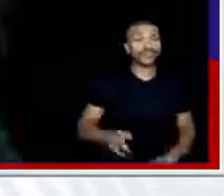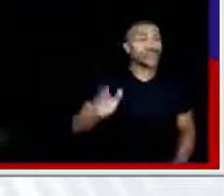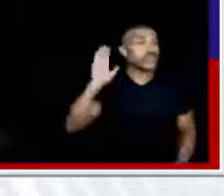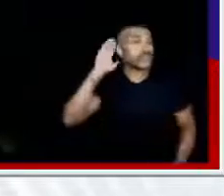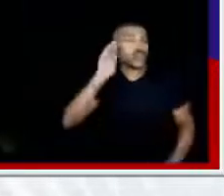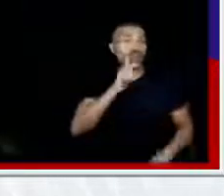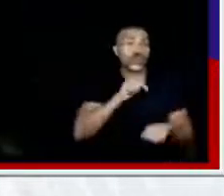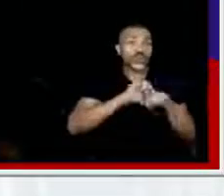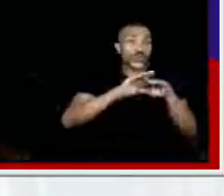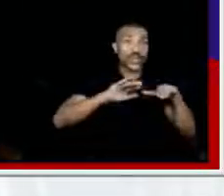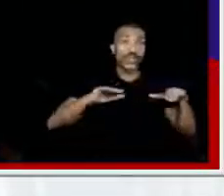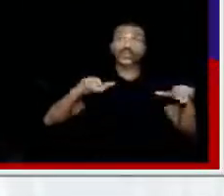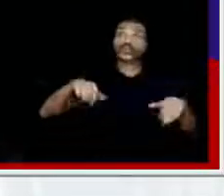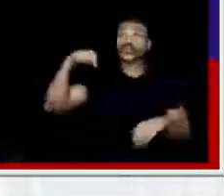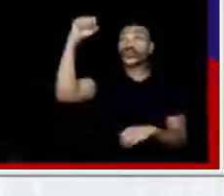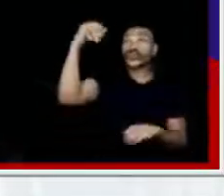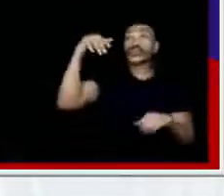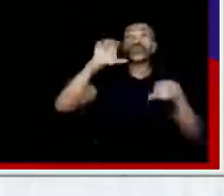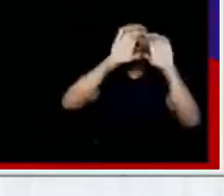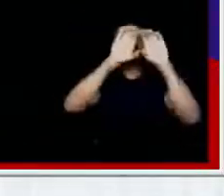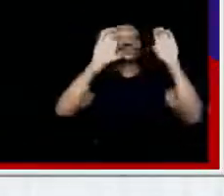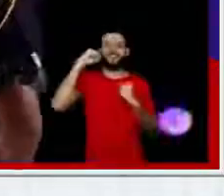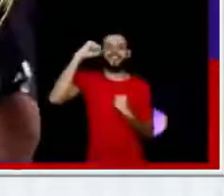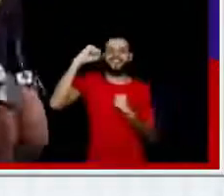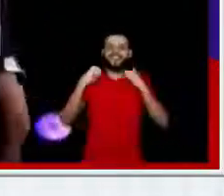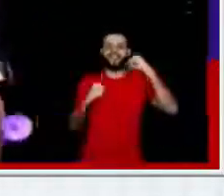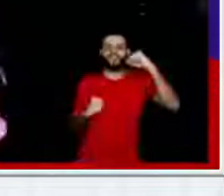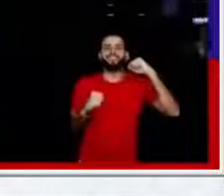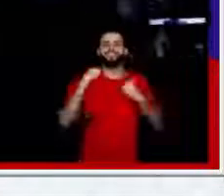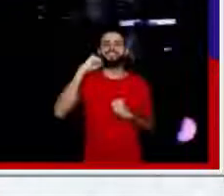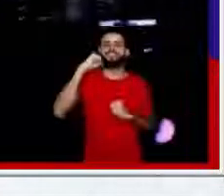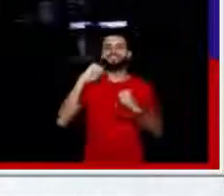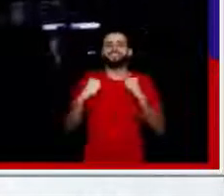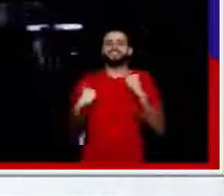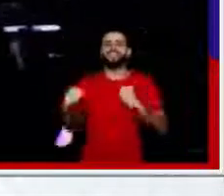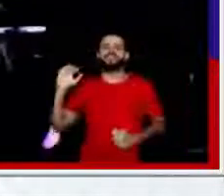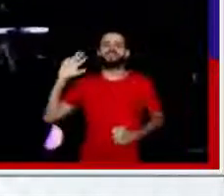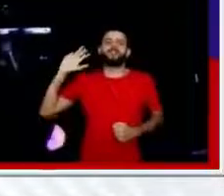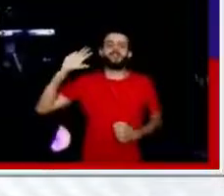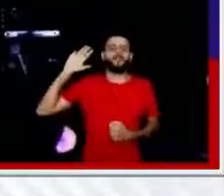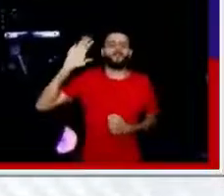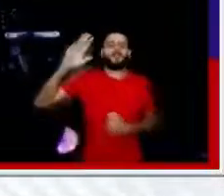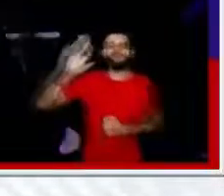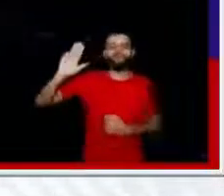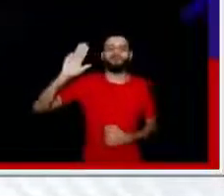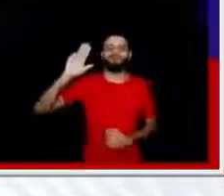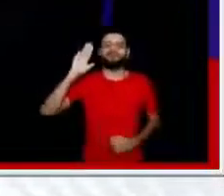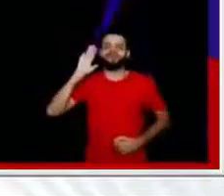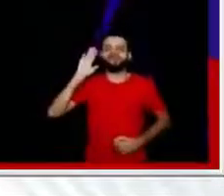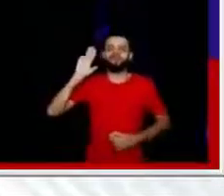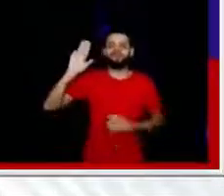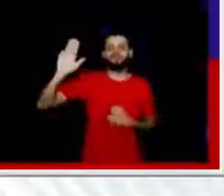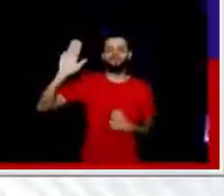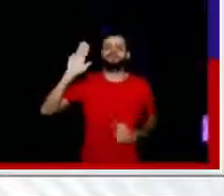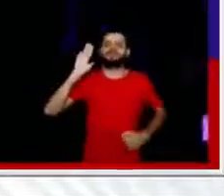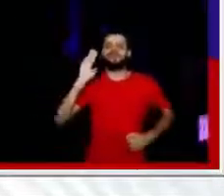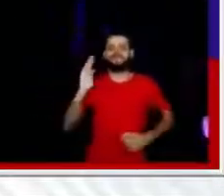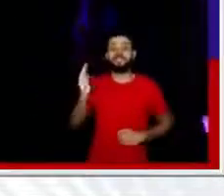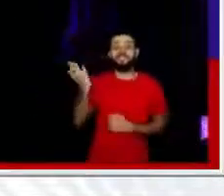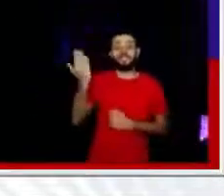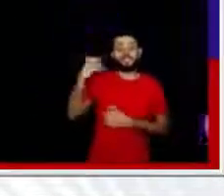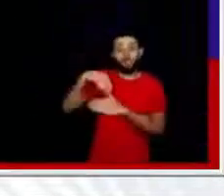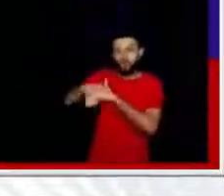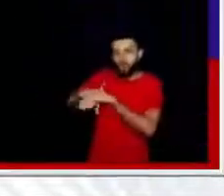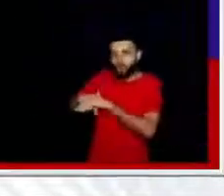na cidade para se comemorar o Dia Internacional do Trabalhador. Agora, se dentro do evento houve